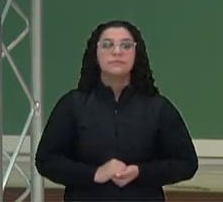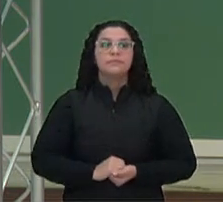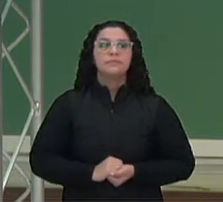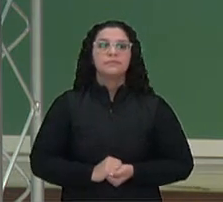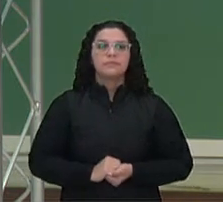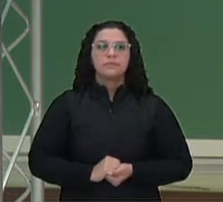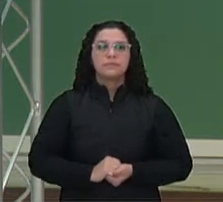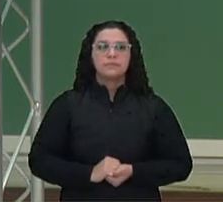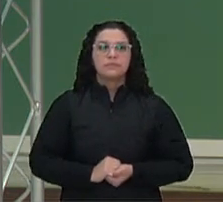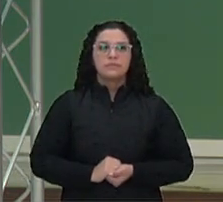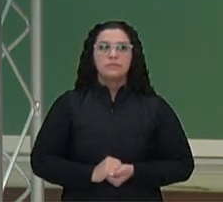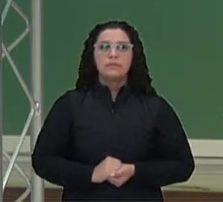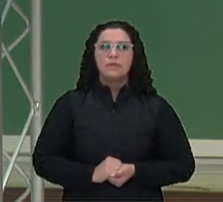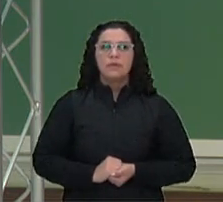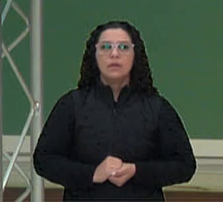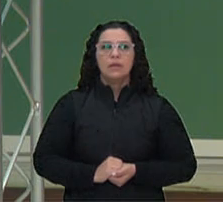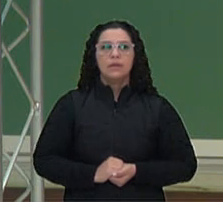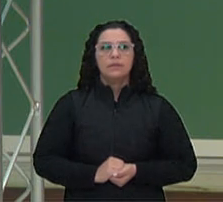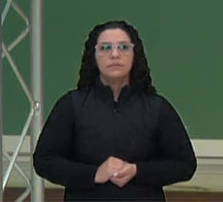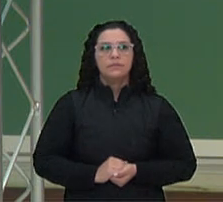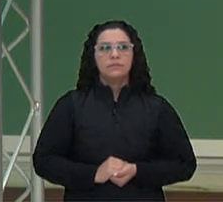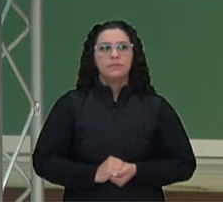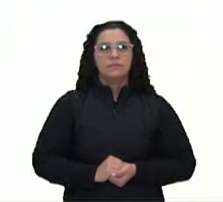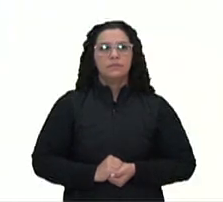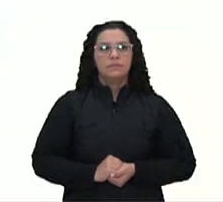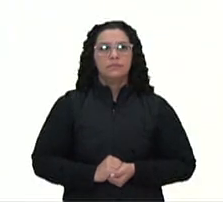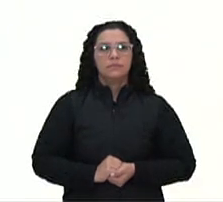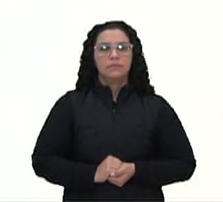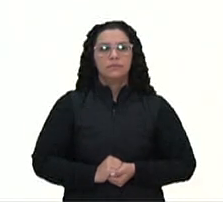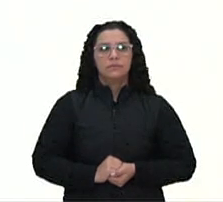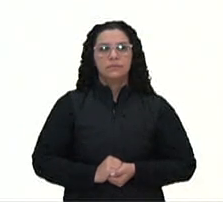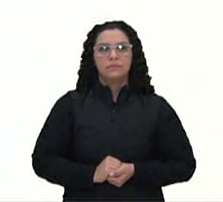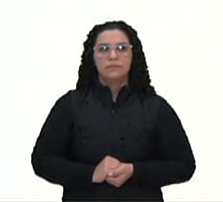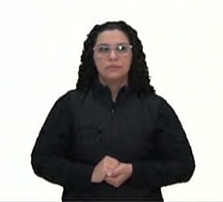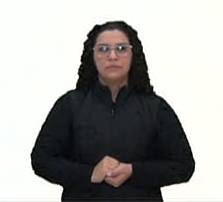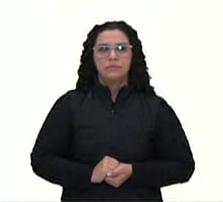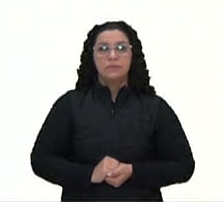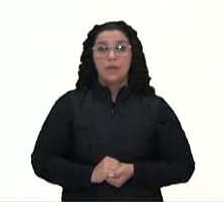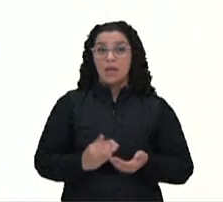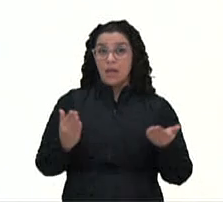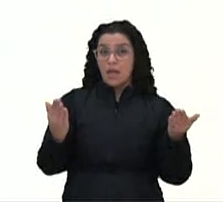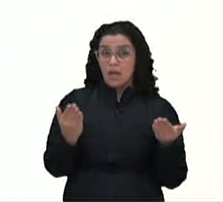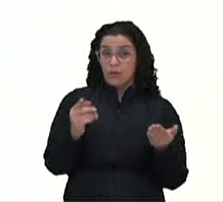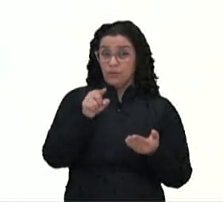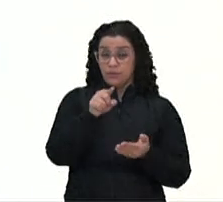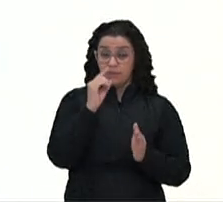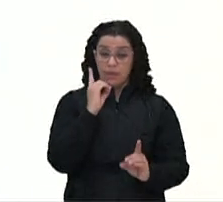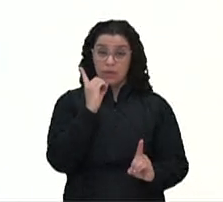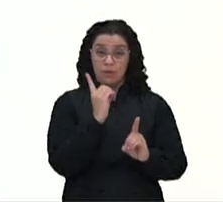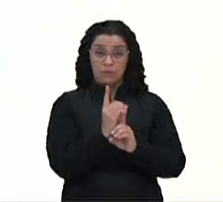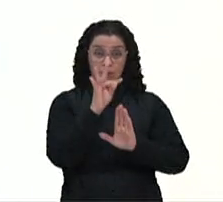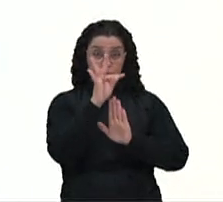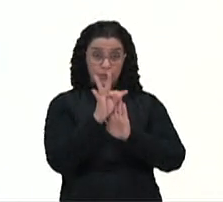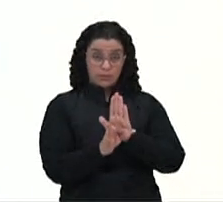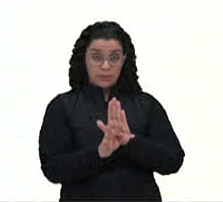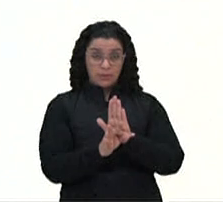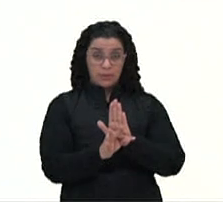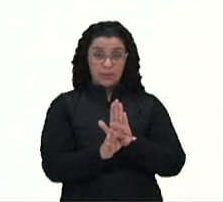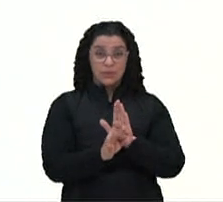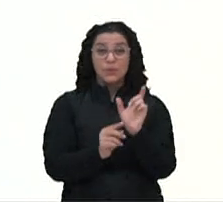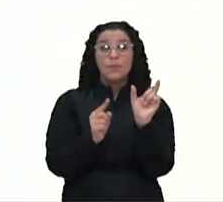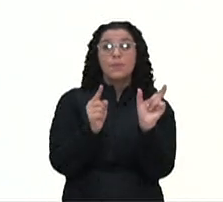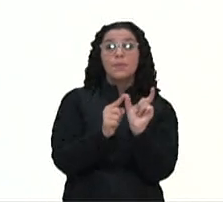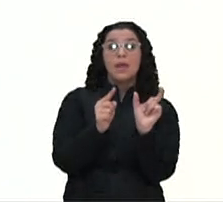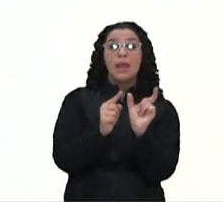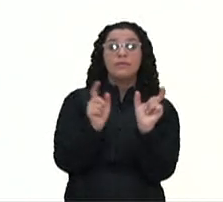7. Find in the text words with the same meanings as. Eu quero que você encontre no texto palavras com o mesmo significado